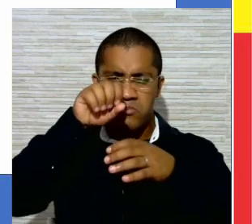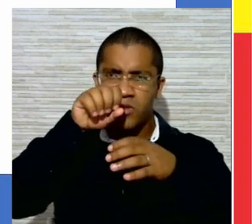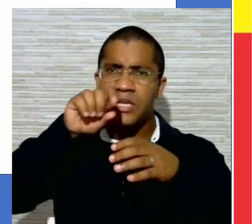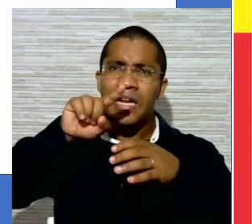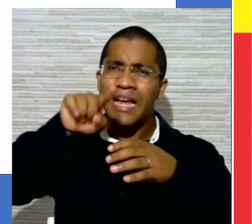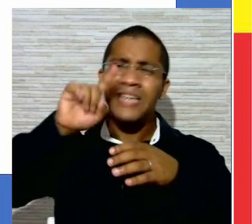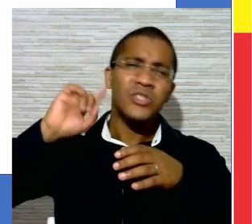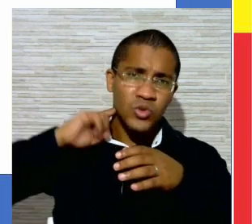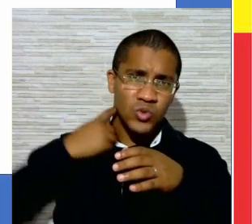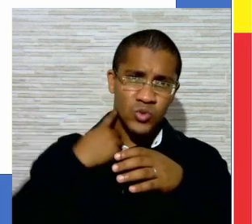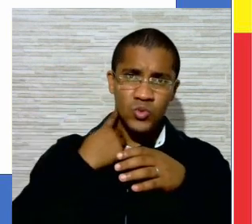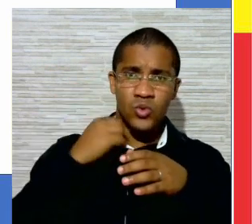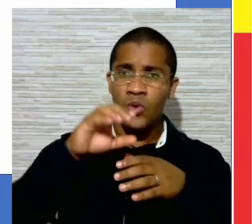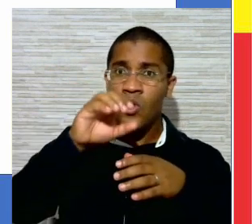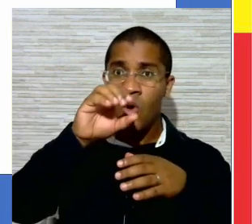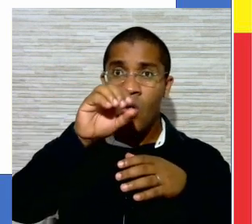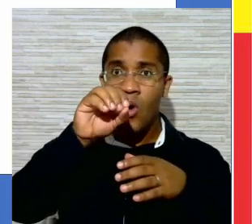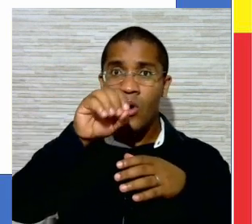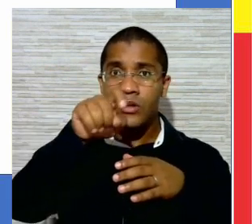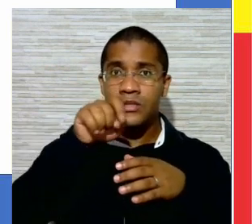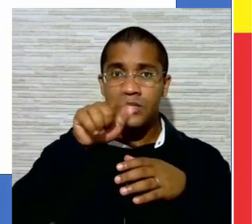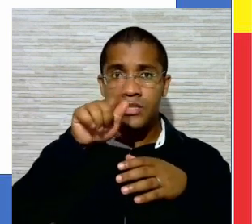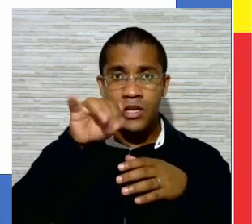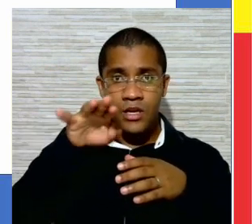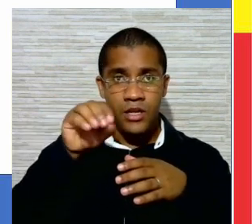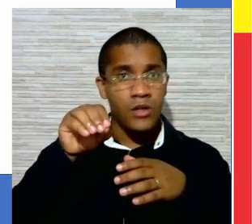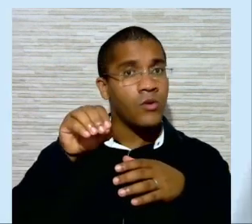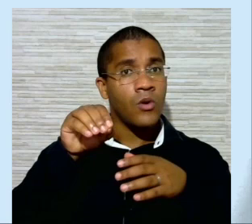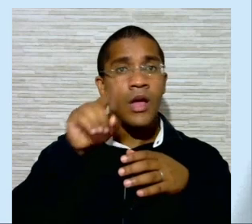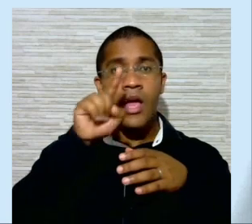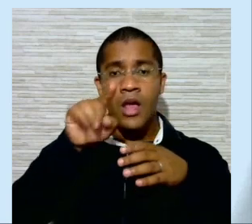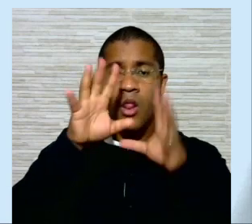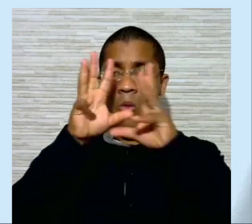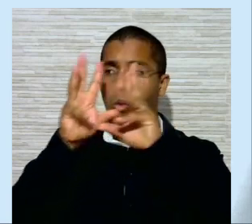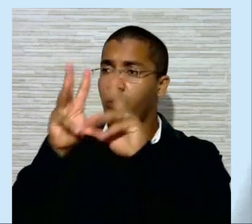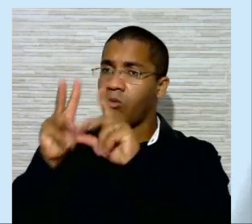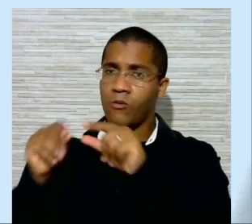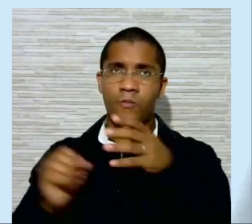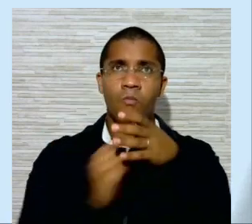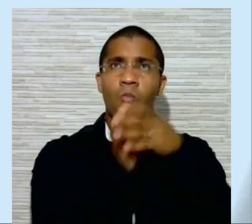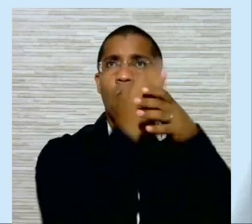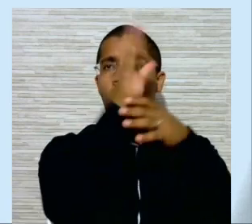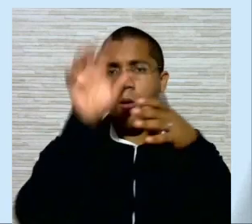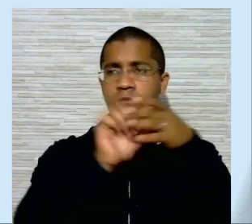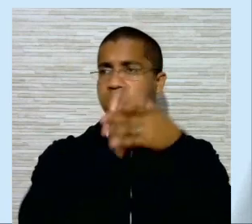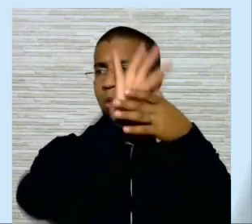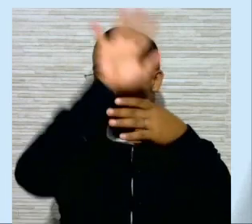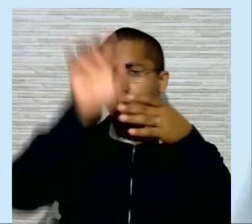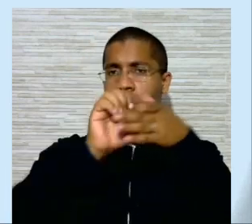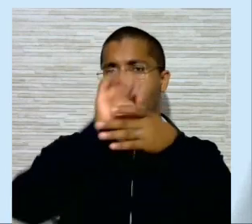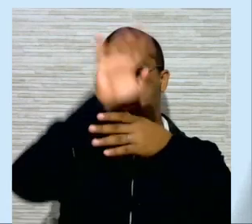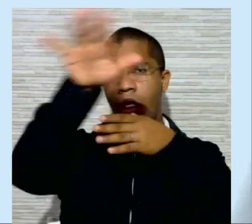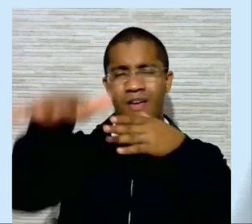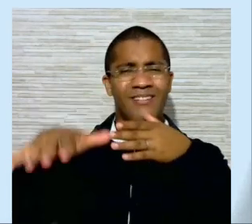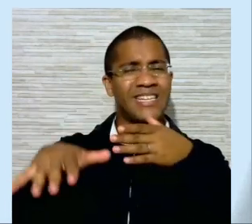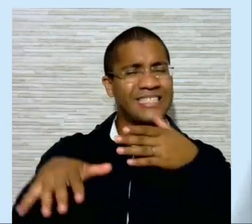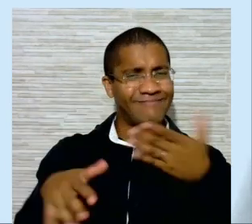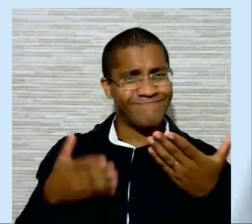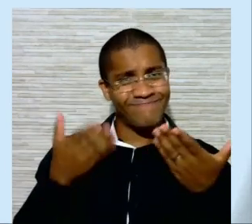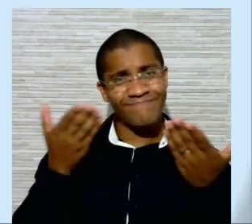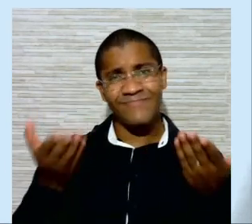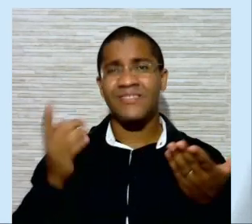E acaba com o oxigênio. Então, você vê que a produção, né, o processo de transformação